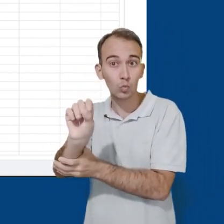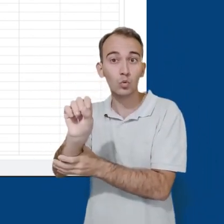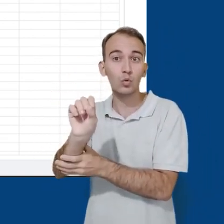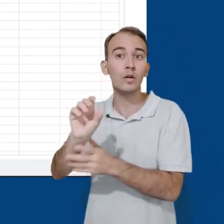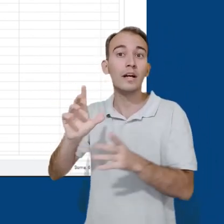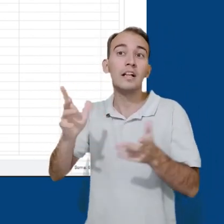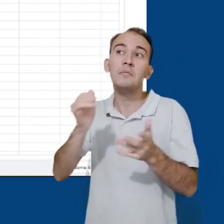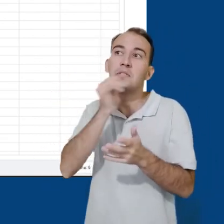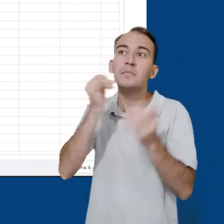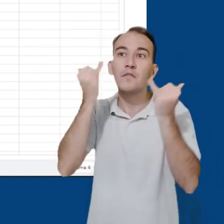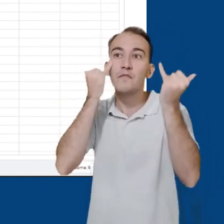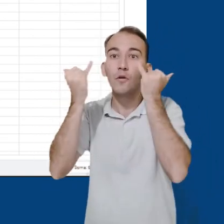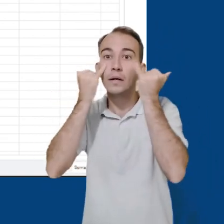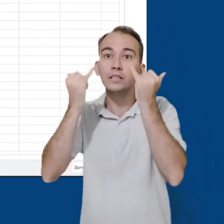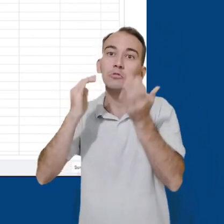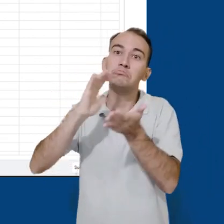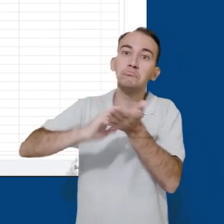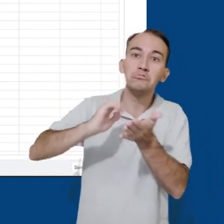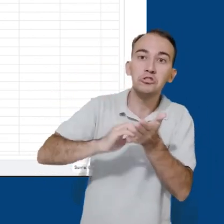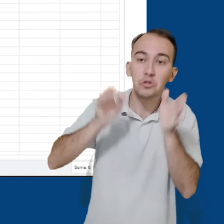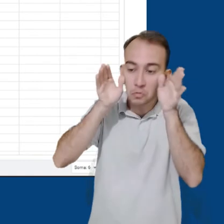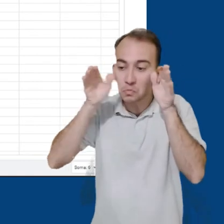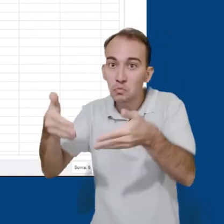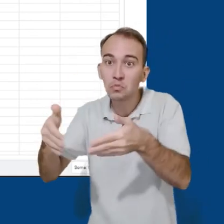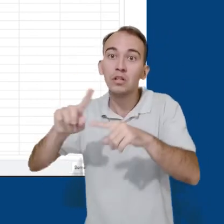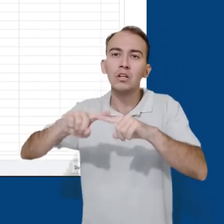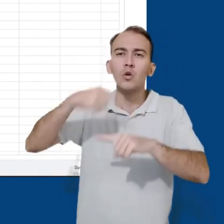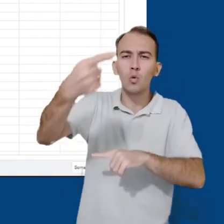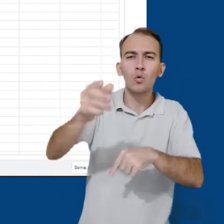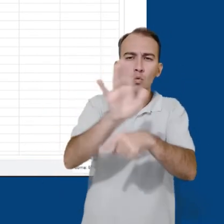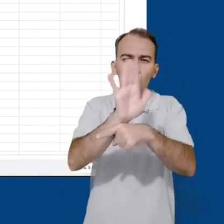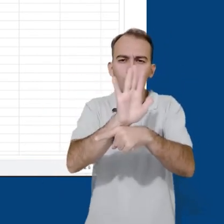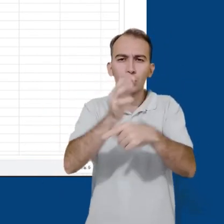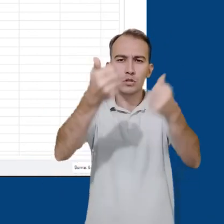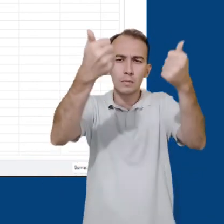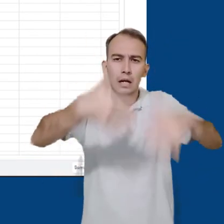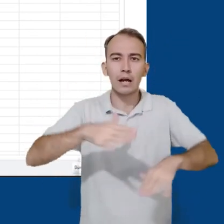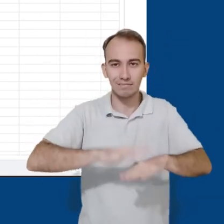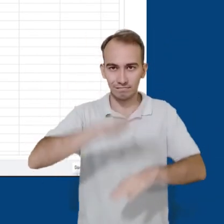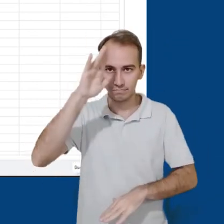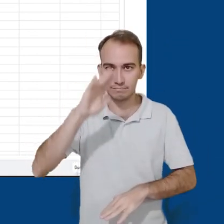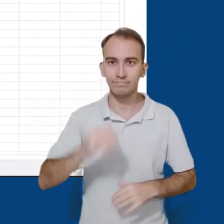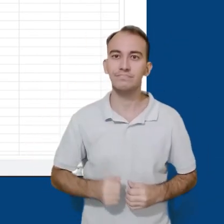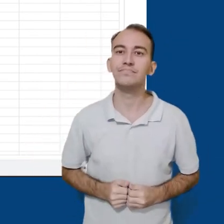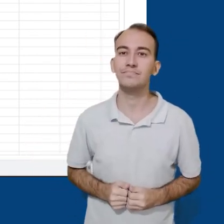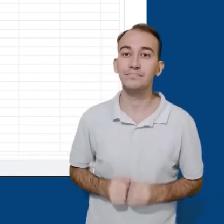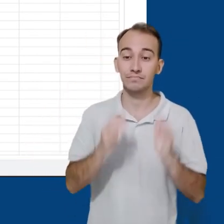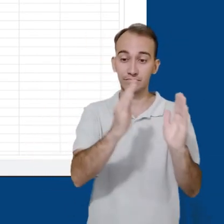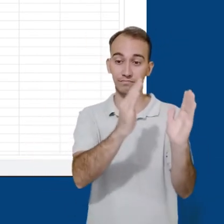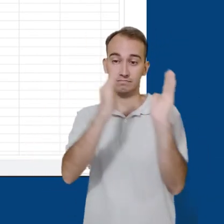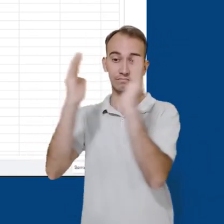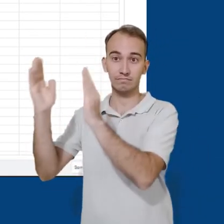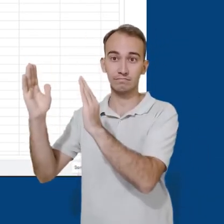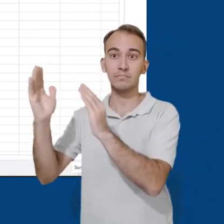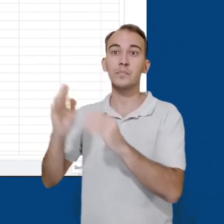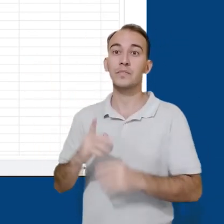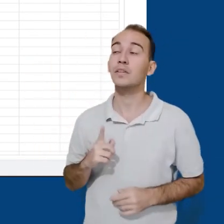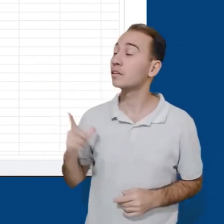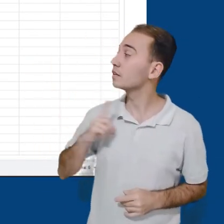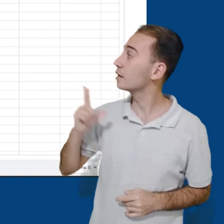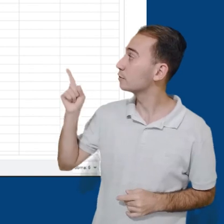tão boa e tão complexa que ela merece um vídeo só para ela falaremos sobre ela então em um próximo vídeo